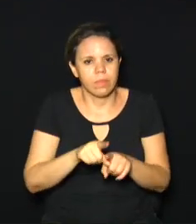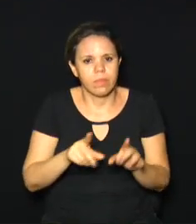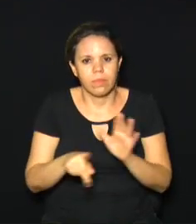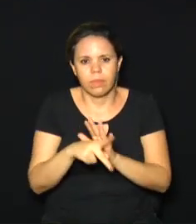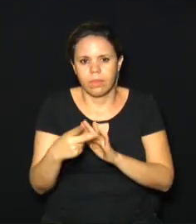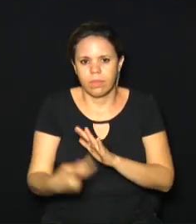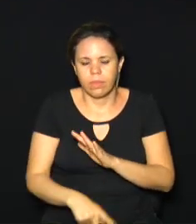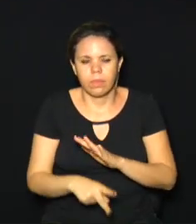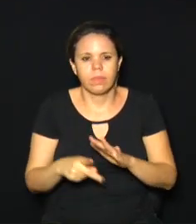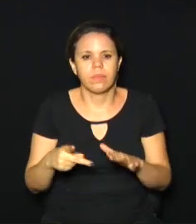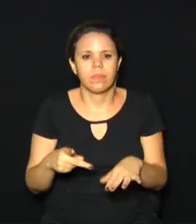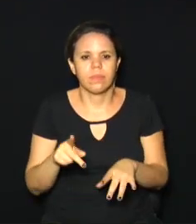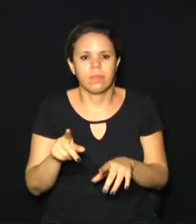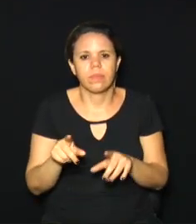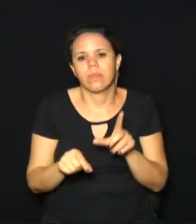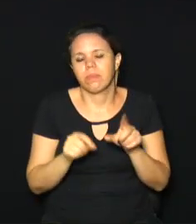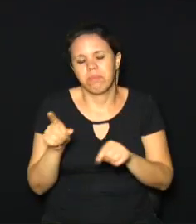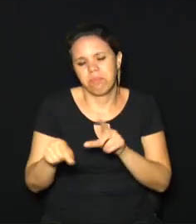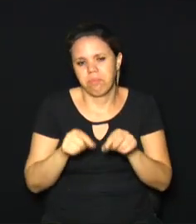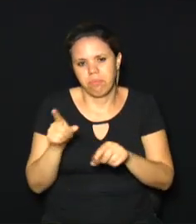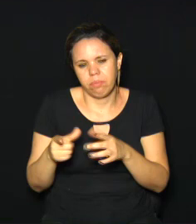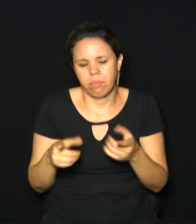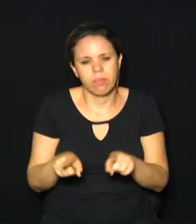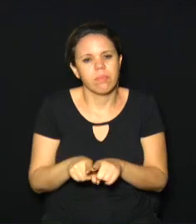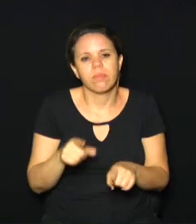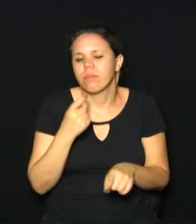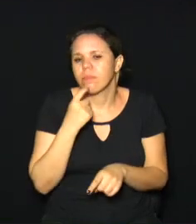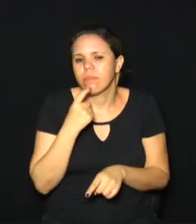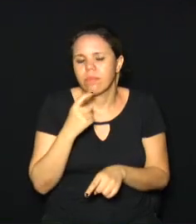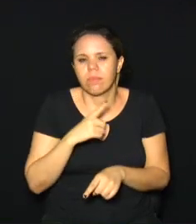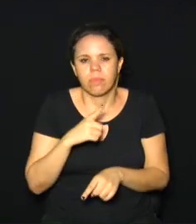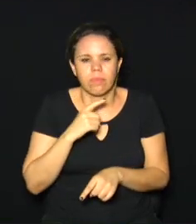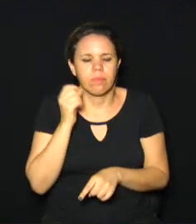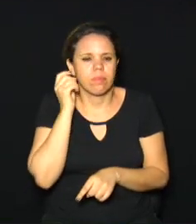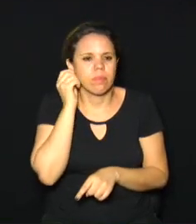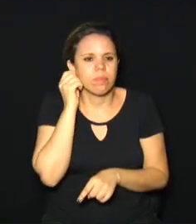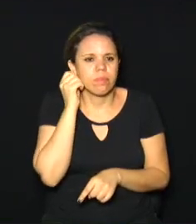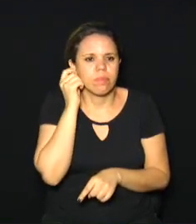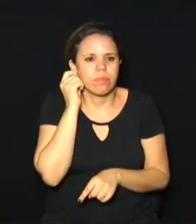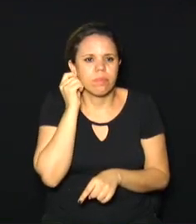emprego, né, os chamados seletistas, né. Em Campinas nós temos aí,